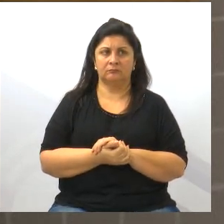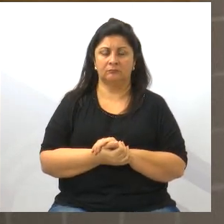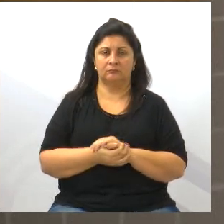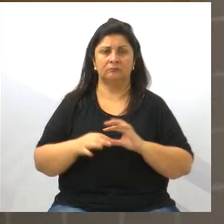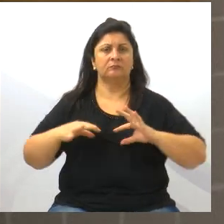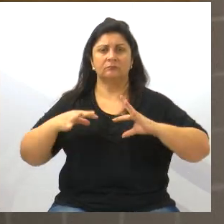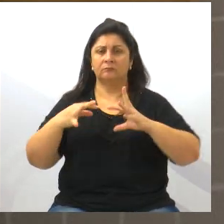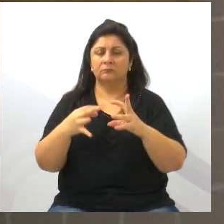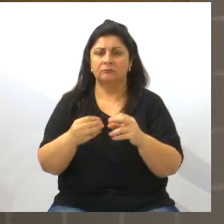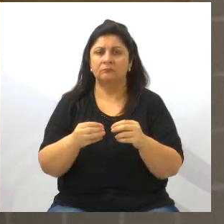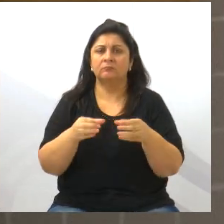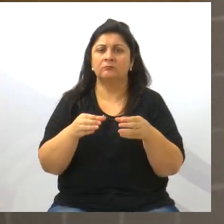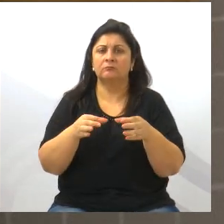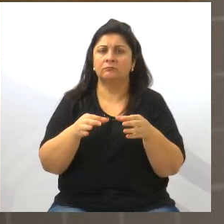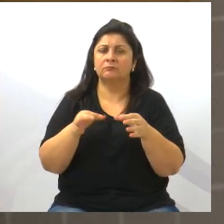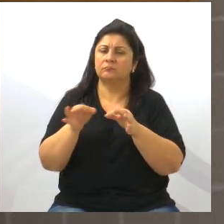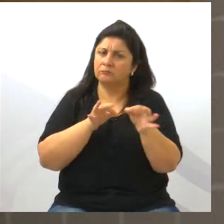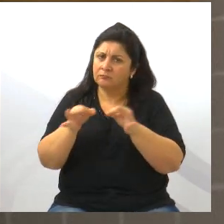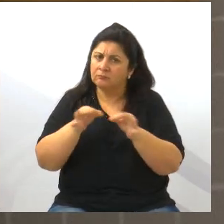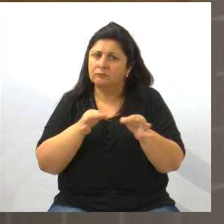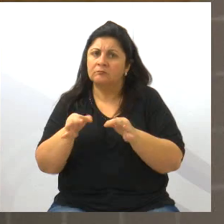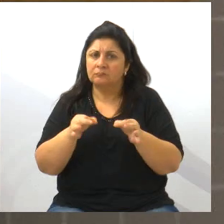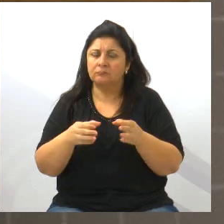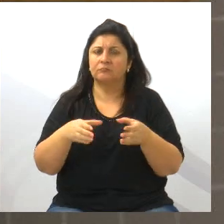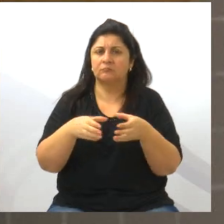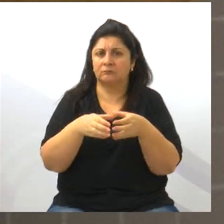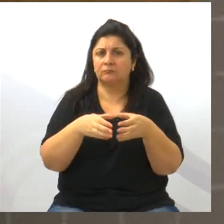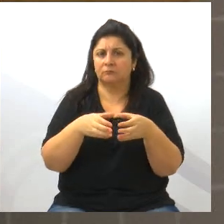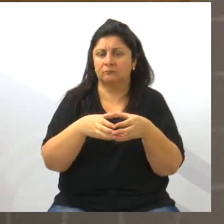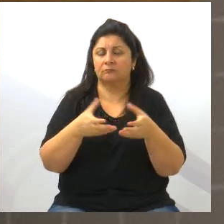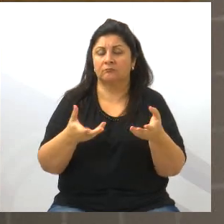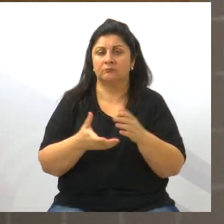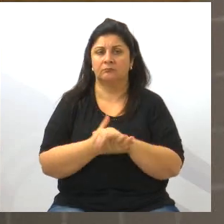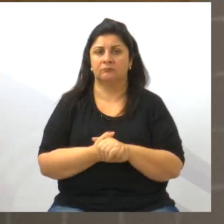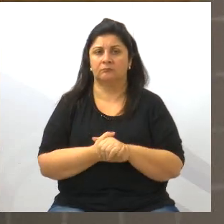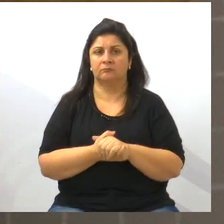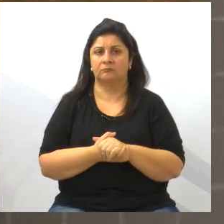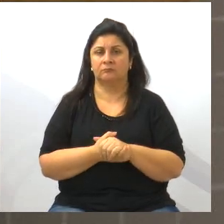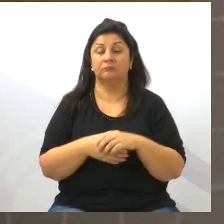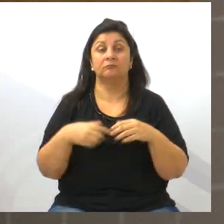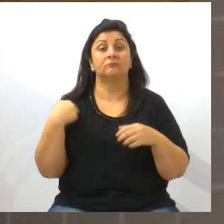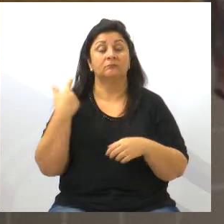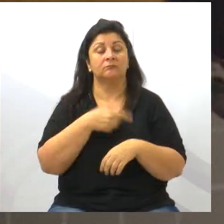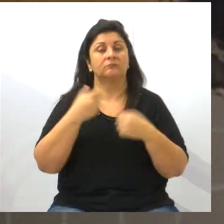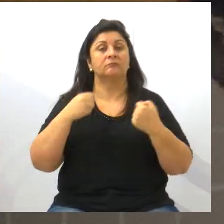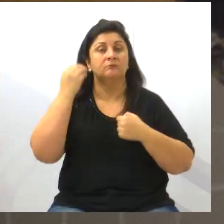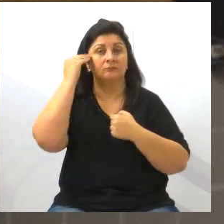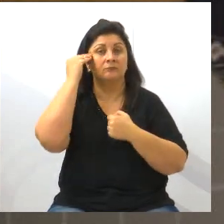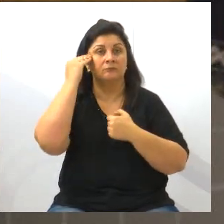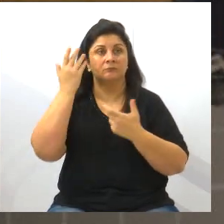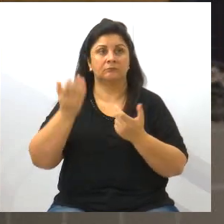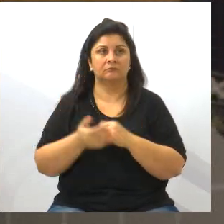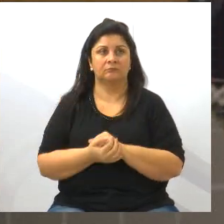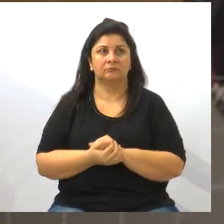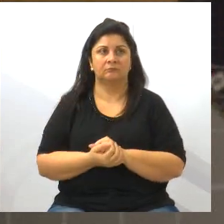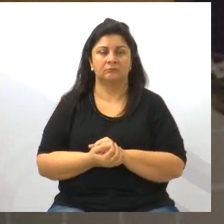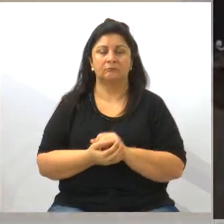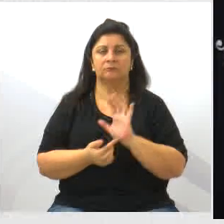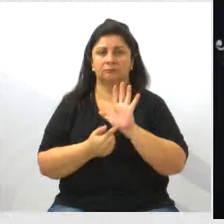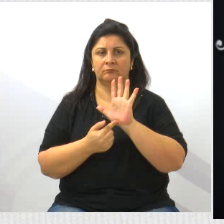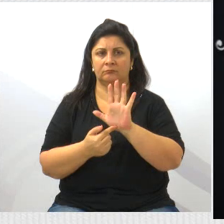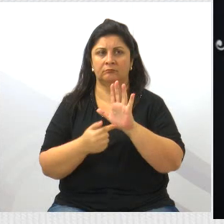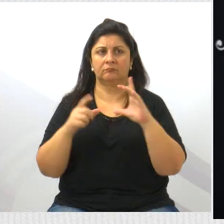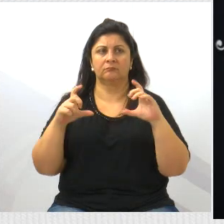esse conselho, tem jeito para isso, né? E a gente precisa entender, né? Então, coloca para mim,